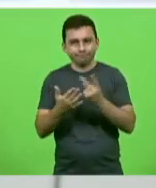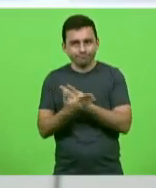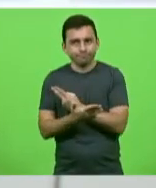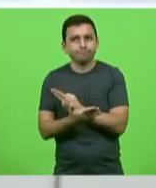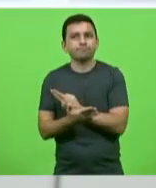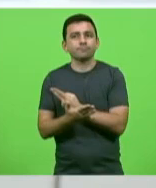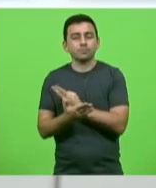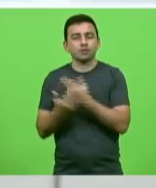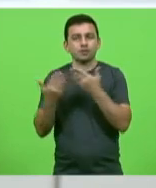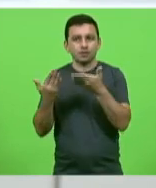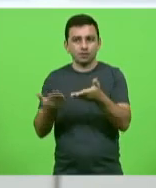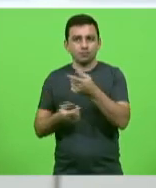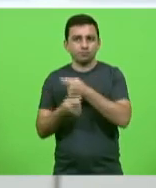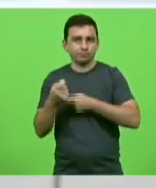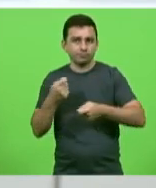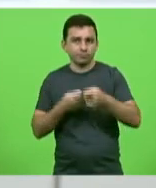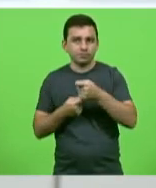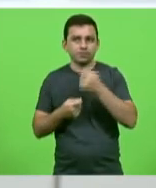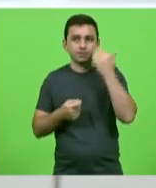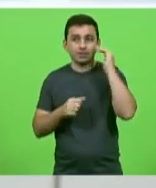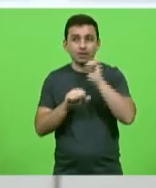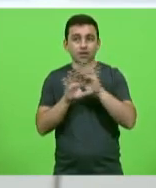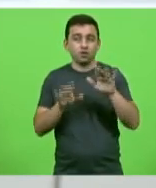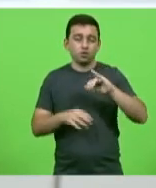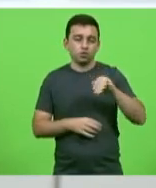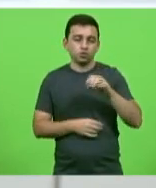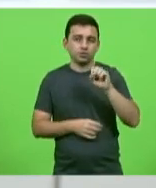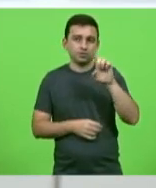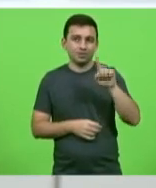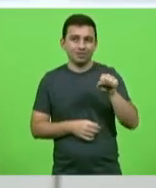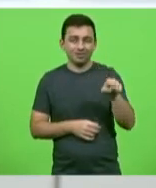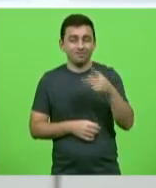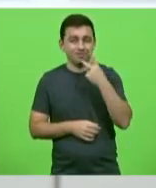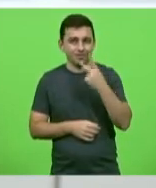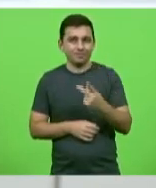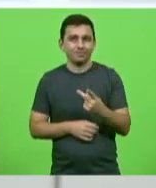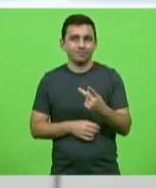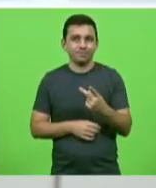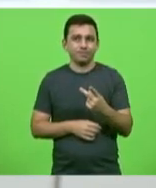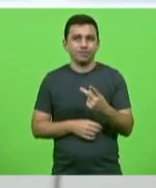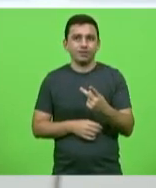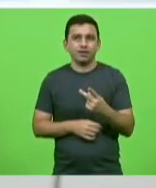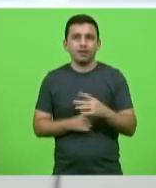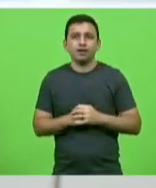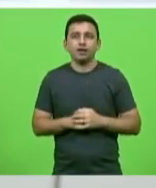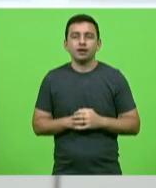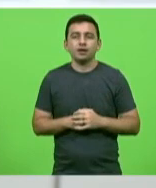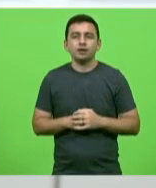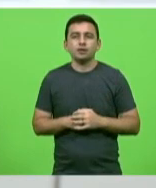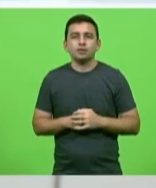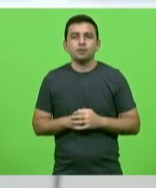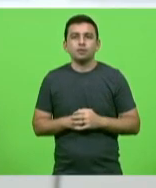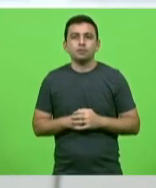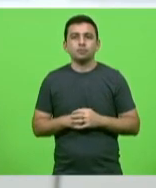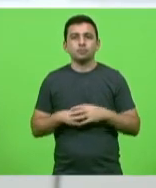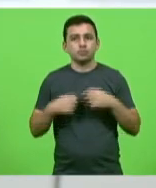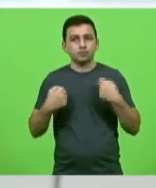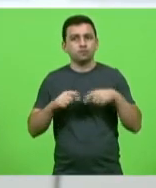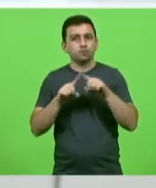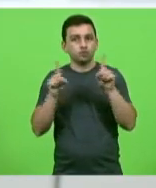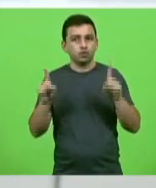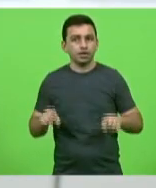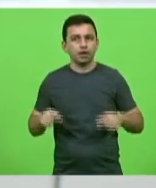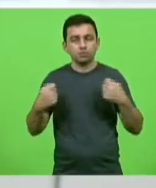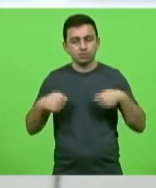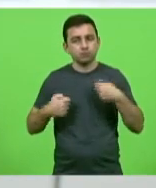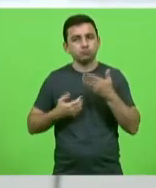esta entendida nas palavras de José Afonso da Silva como o dever "do funcionário